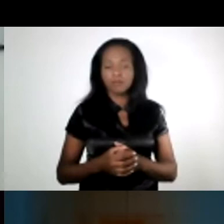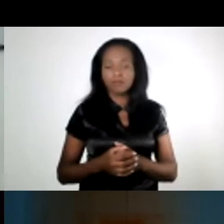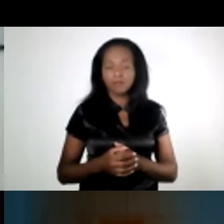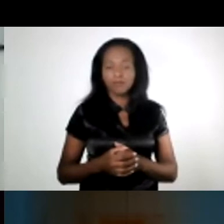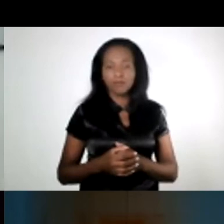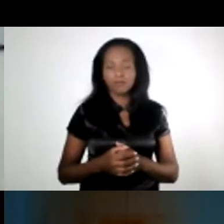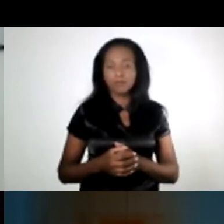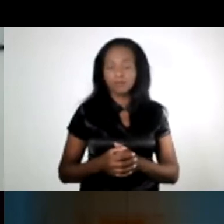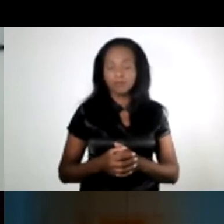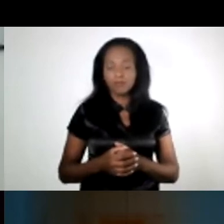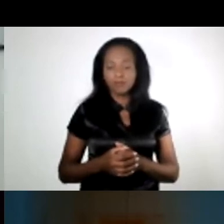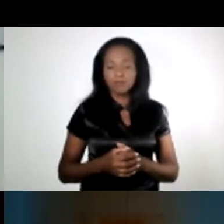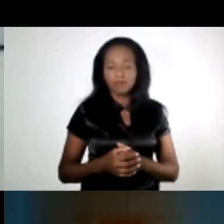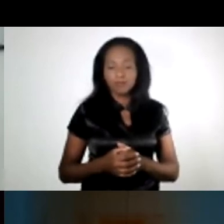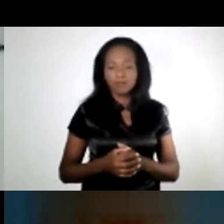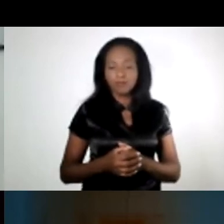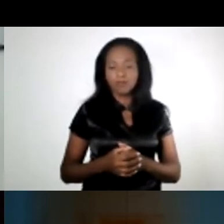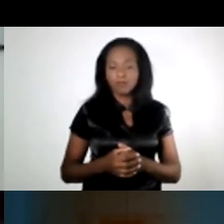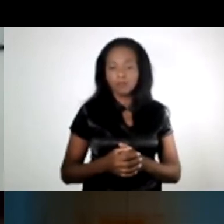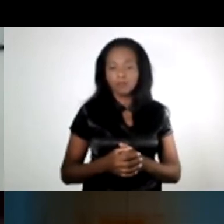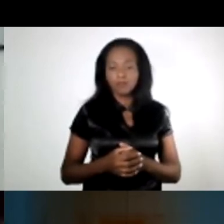diferenças.